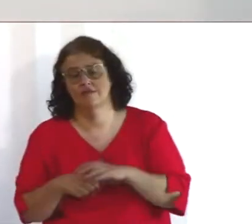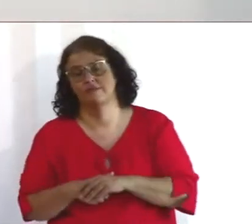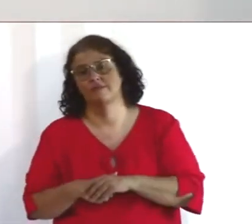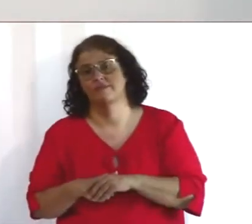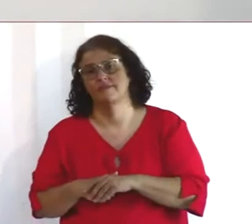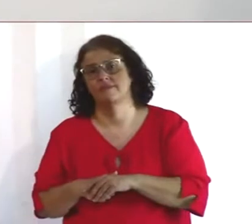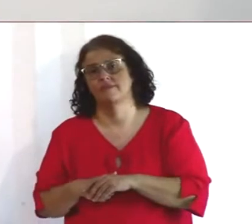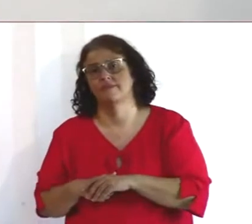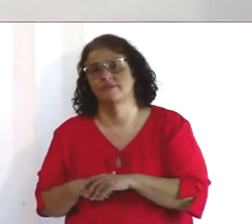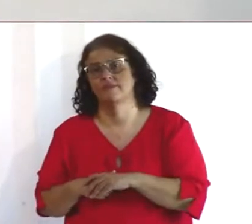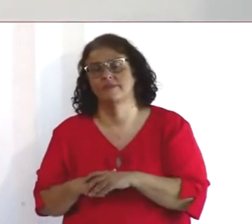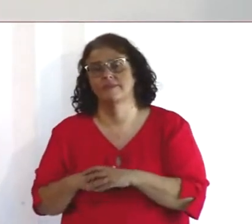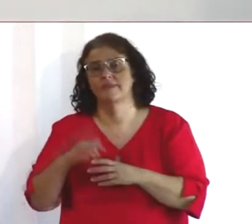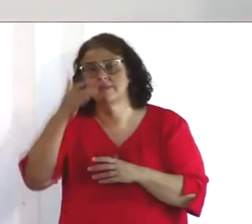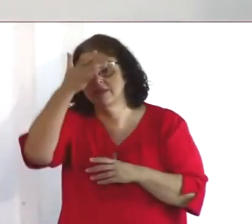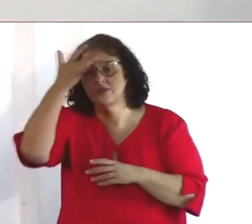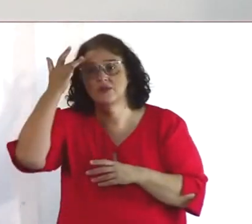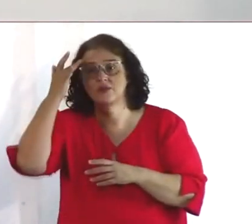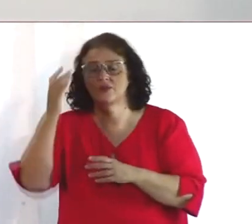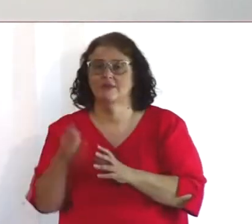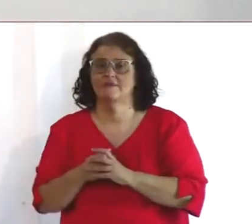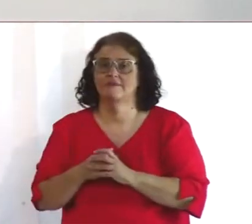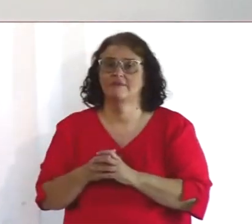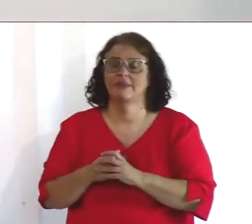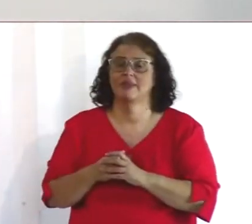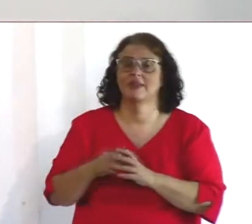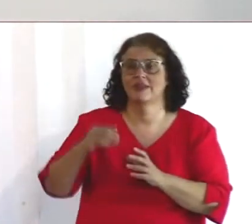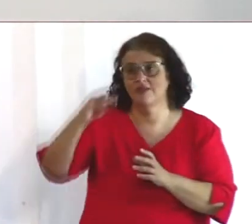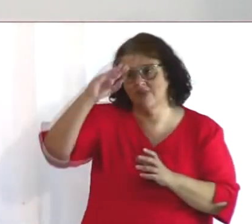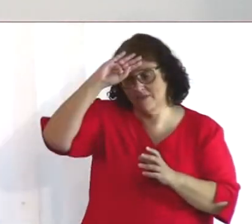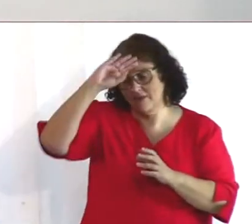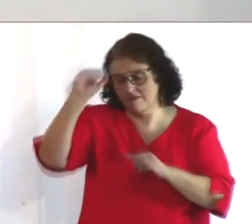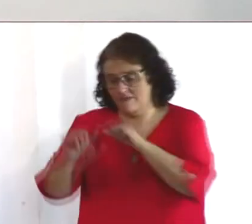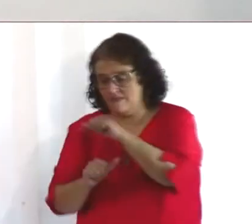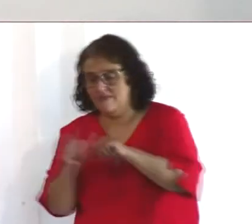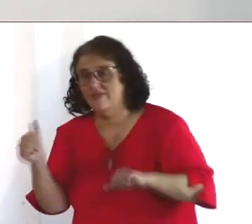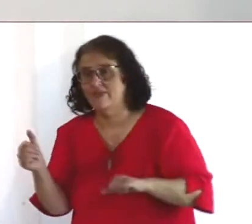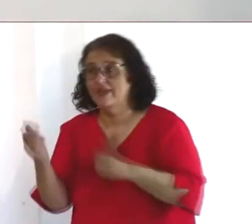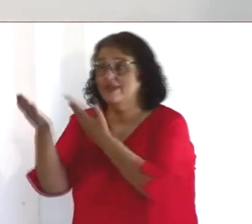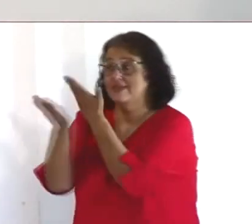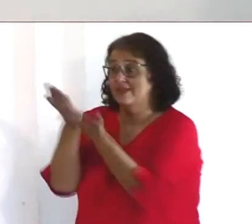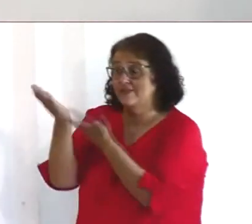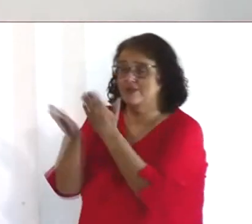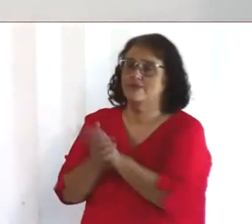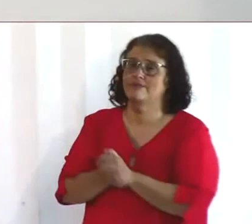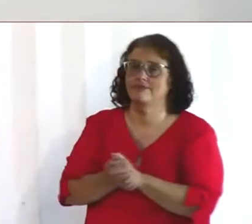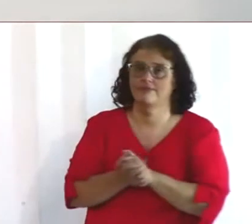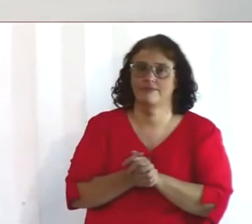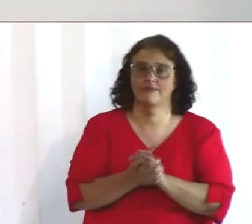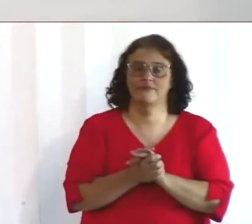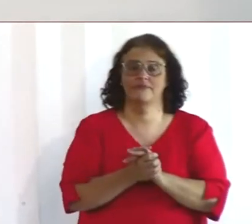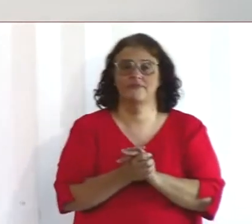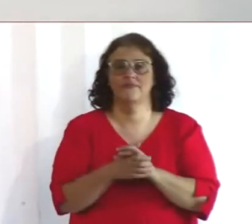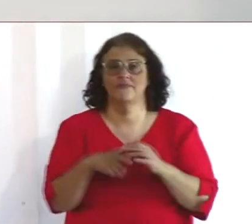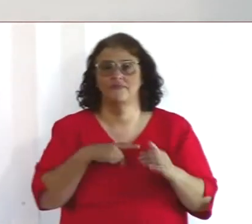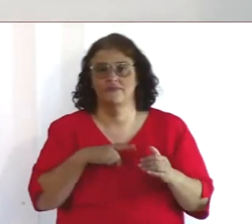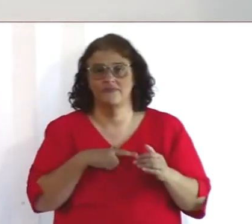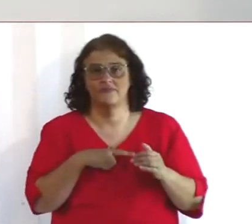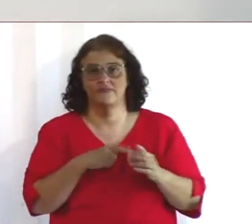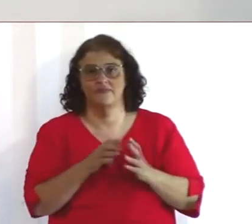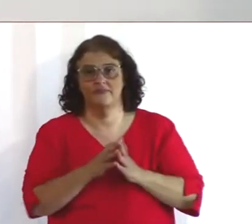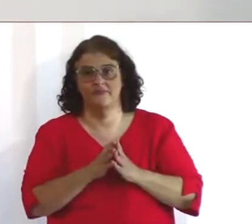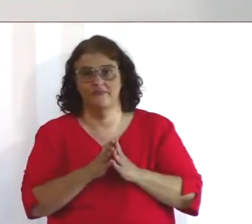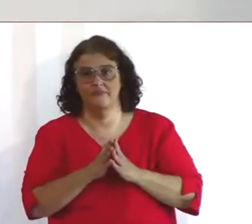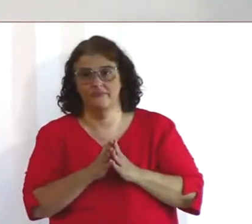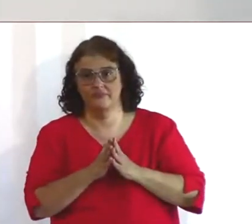suas enfermidades para o serviço. E meus irmãos, se tem uma coisa, se tem uma palavra para o cristianismo, é a